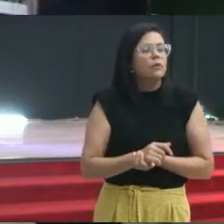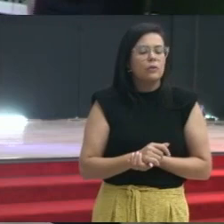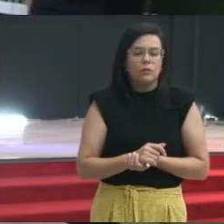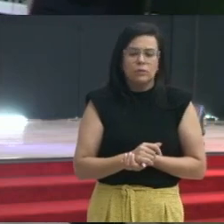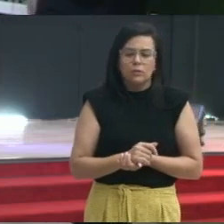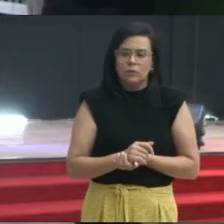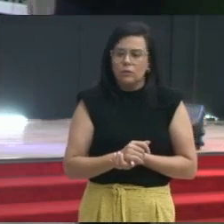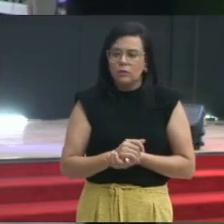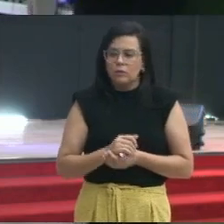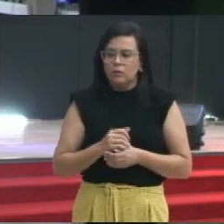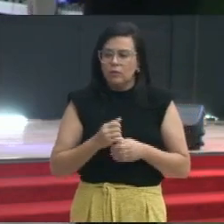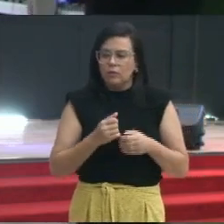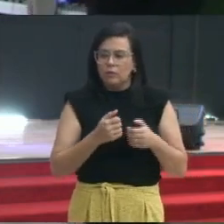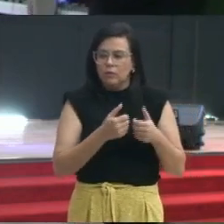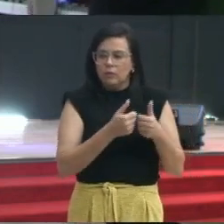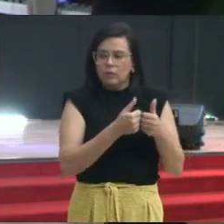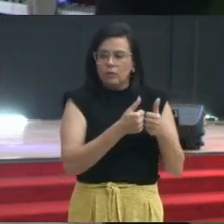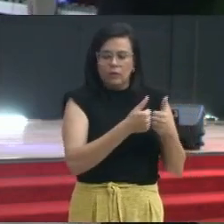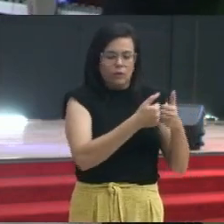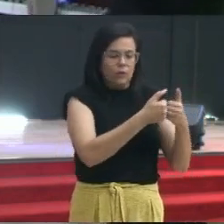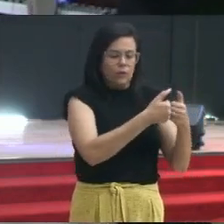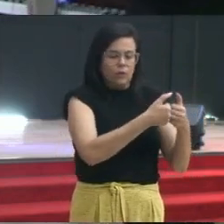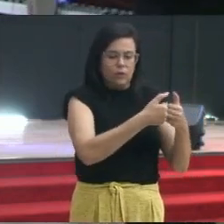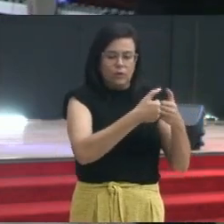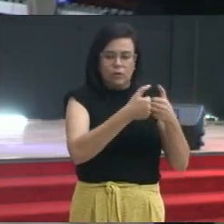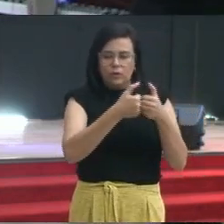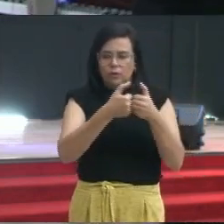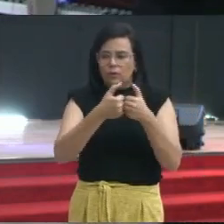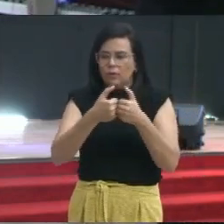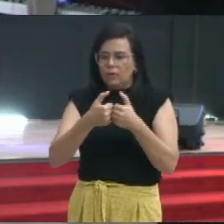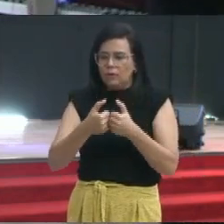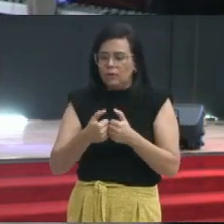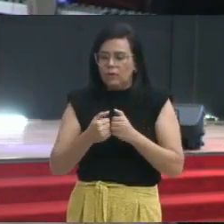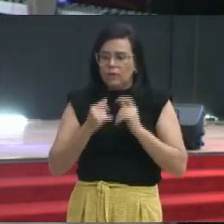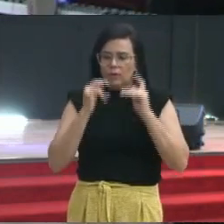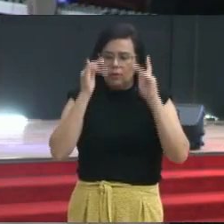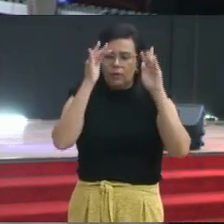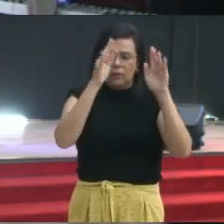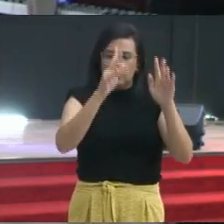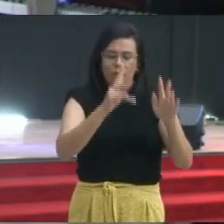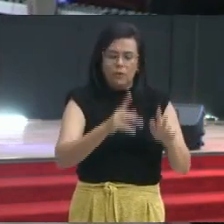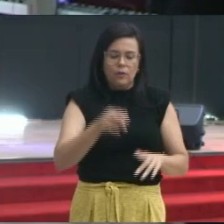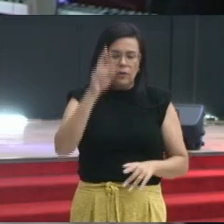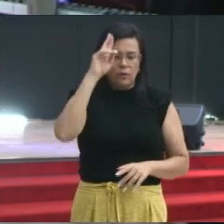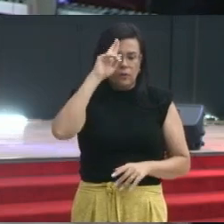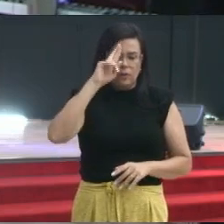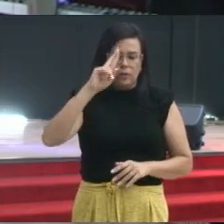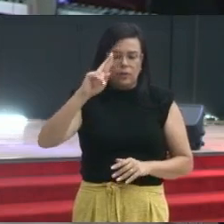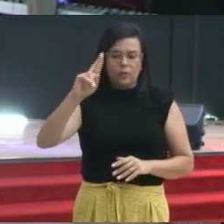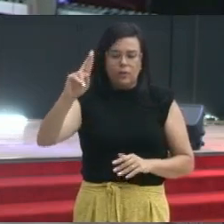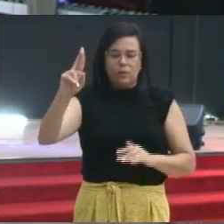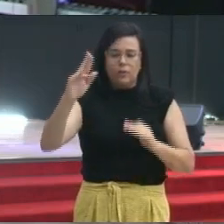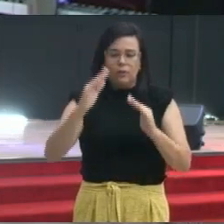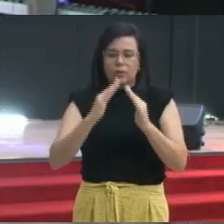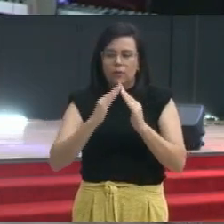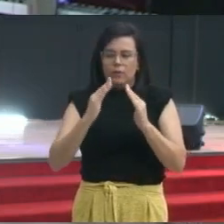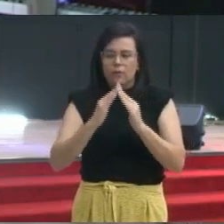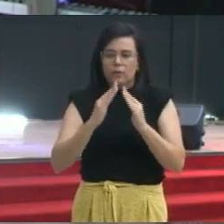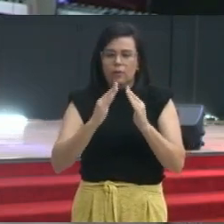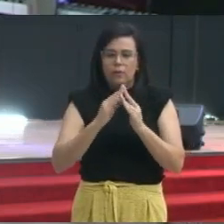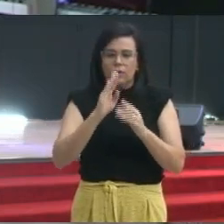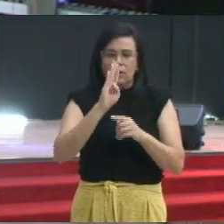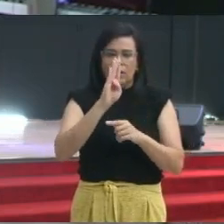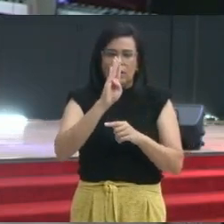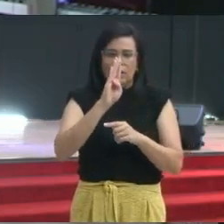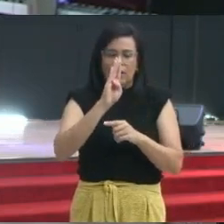Obed-edom 3 meses em sua casa, e o Senhor abençoou a casa de Obed-edom e